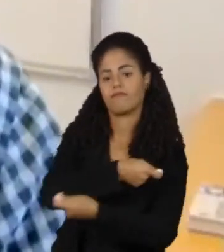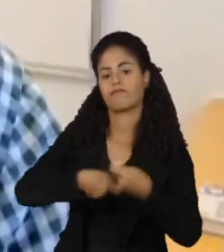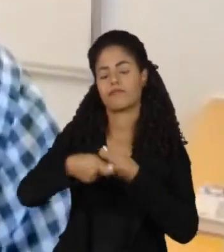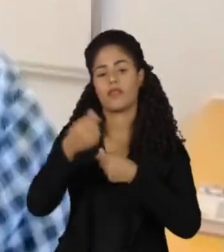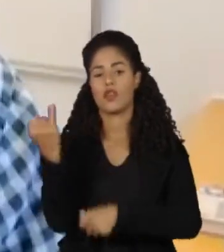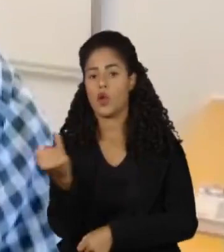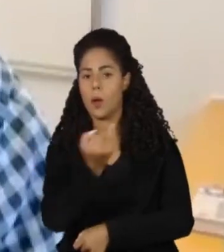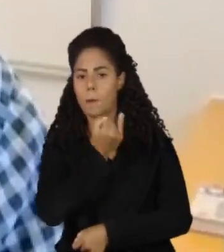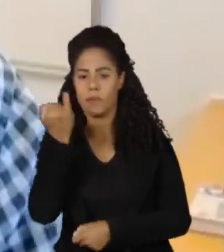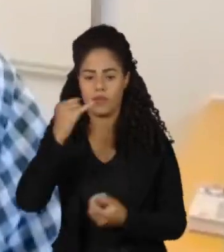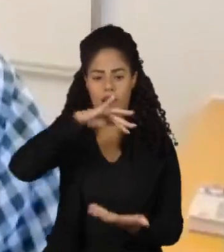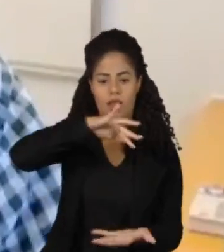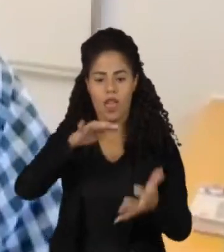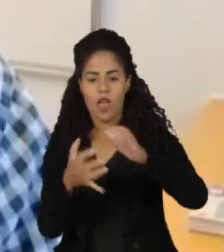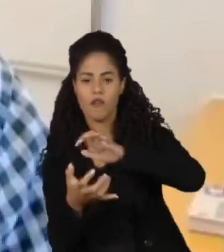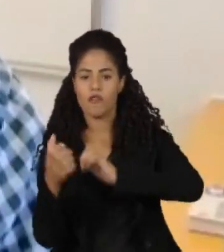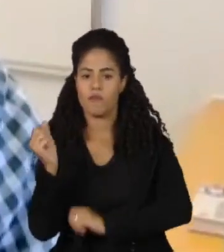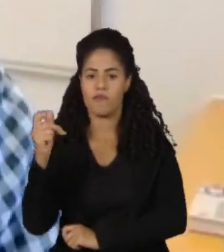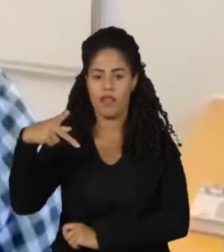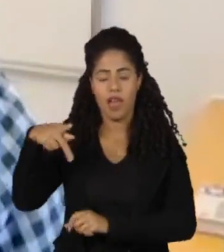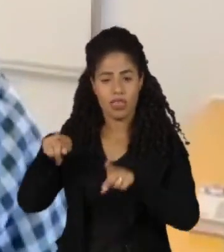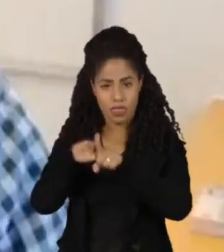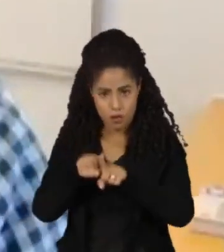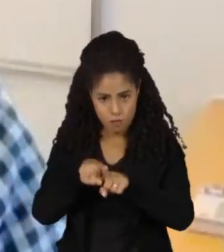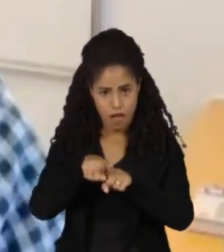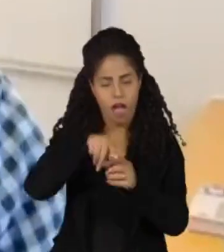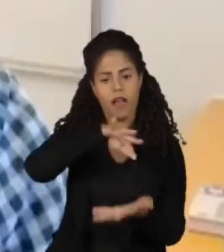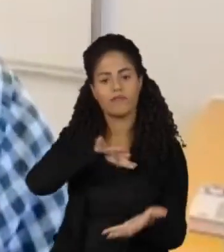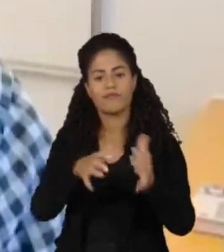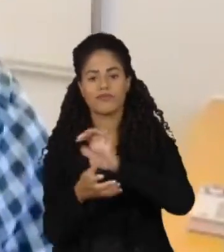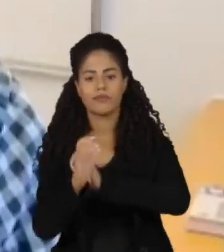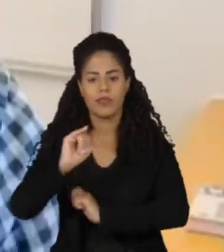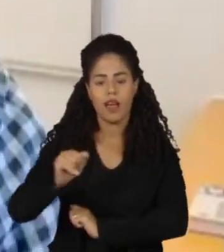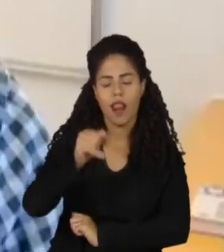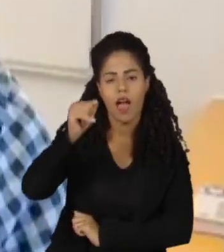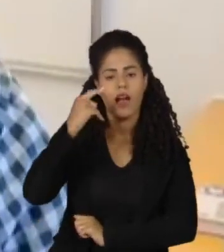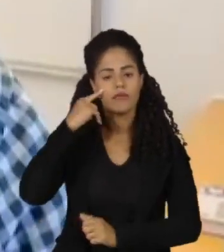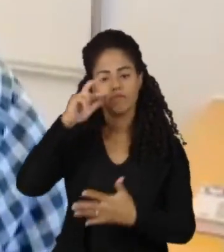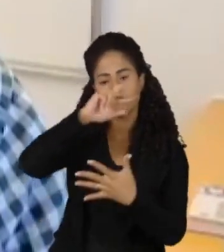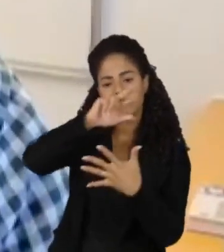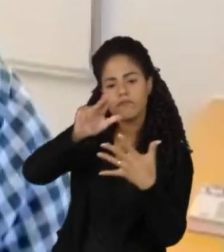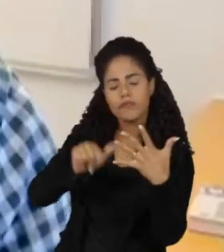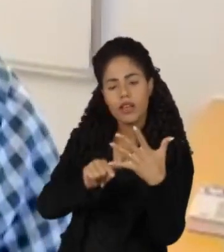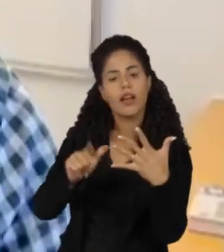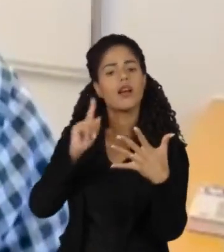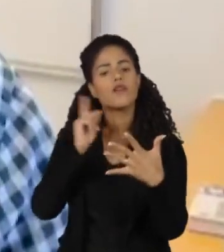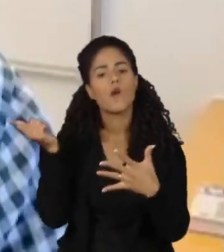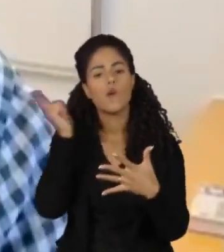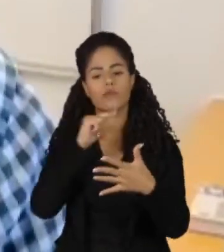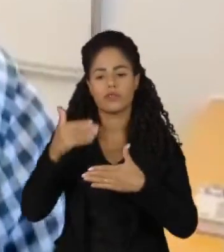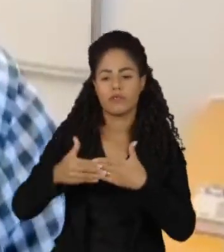como a reforma tributária, para conseguirmos aí sim ter um crescimento mais consistente e melhor para os próximos anos.